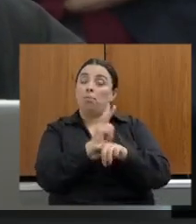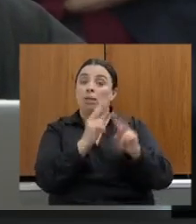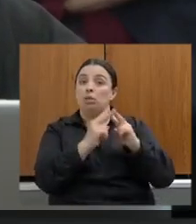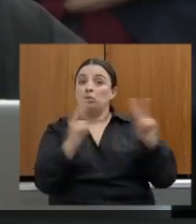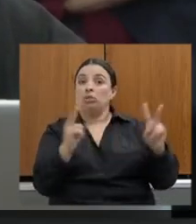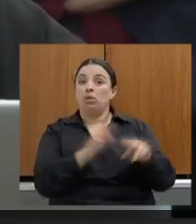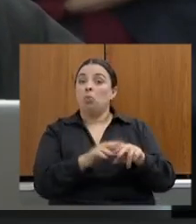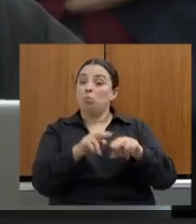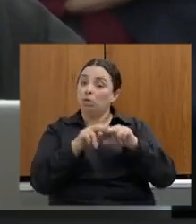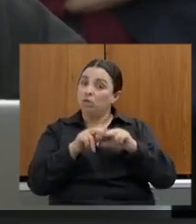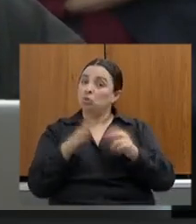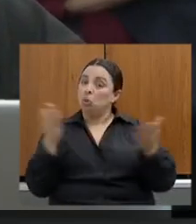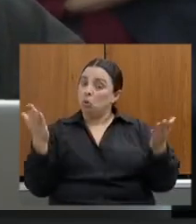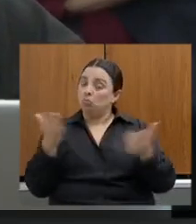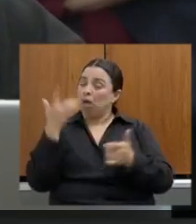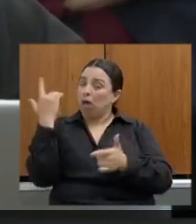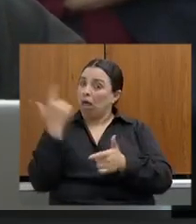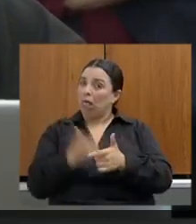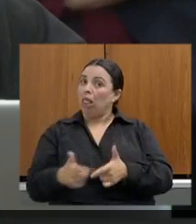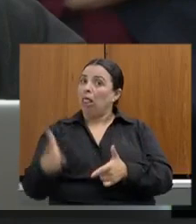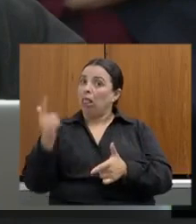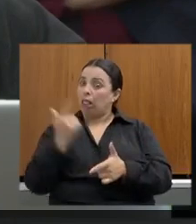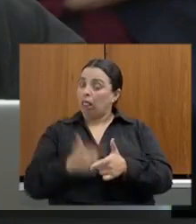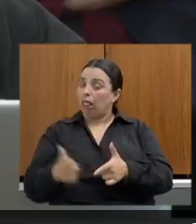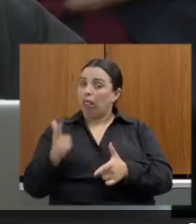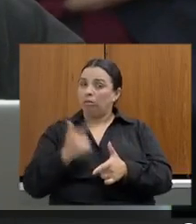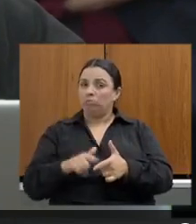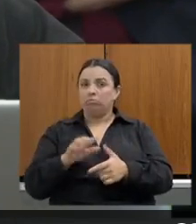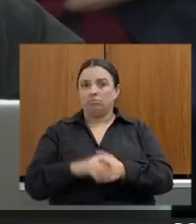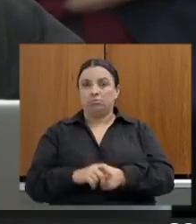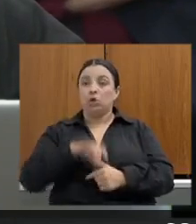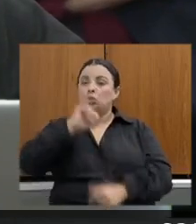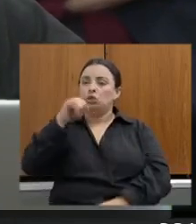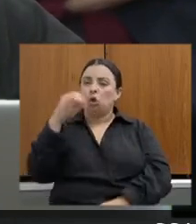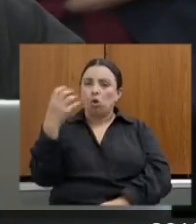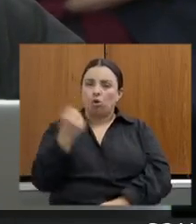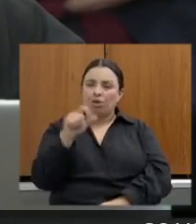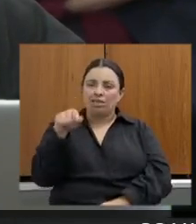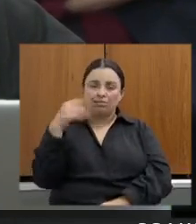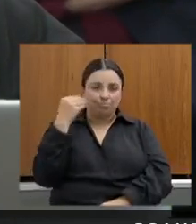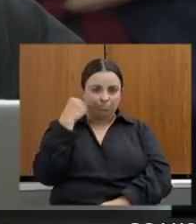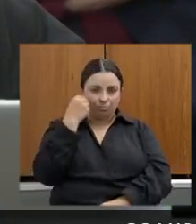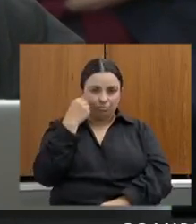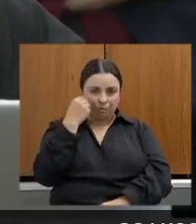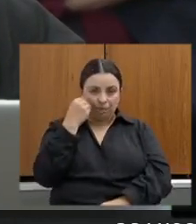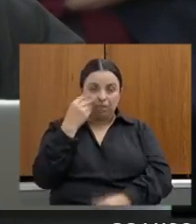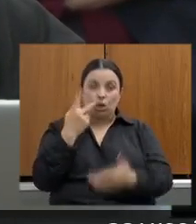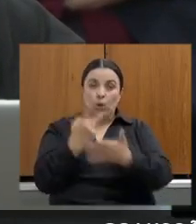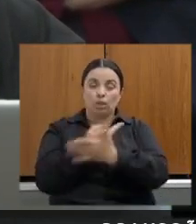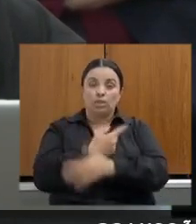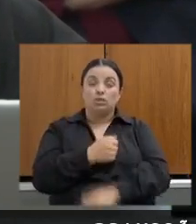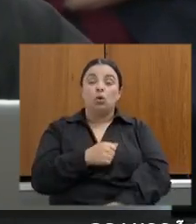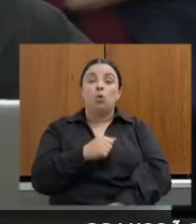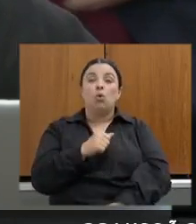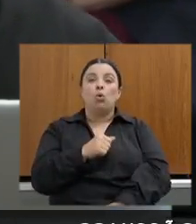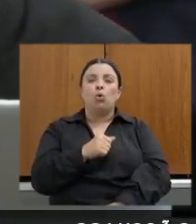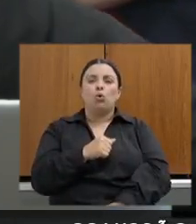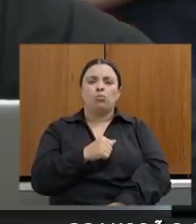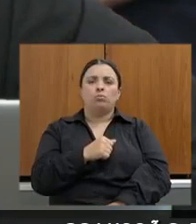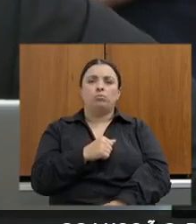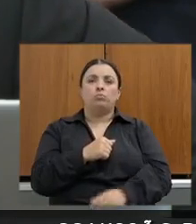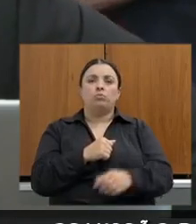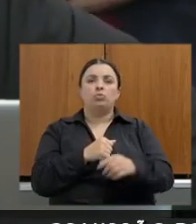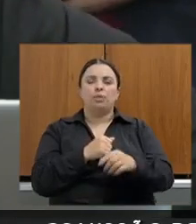problema que a gente vive com ele hoje o deputado João Leite vivenciou aqui quando o superintendente da Polícia Civil na